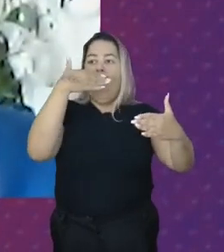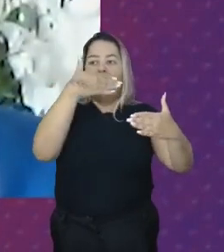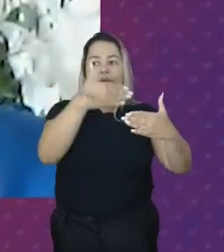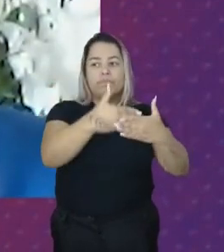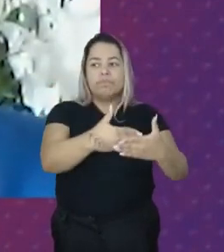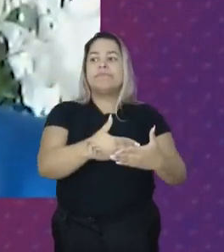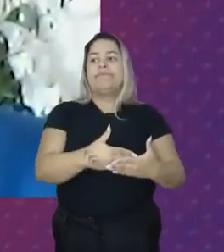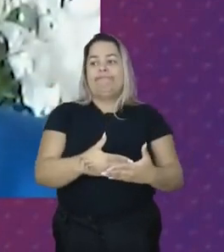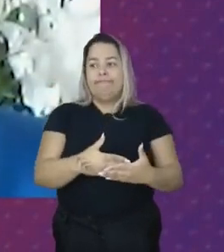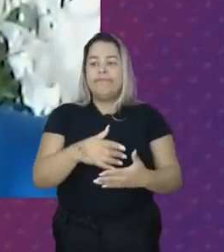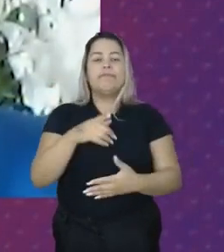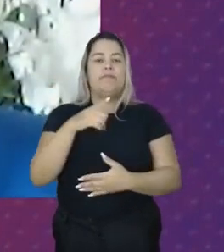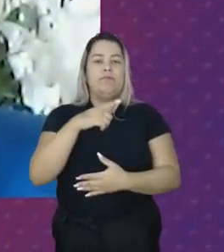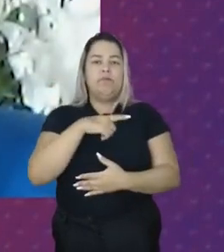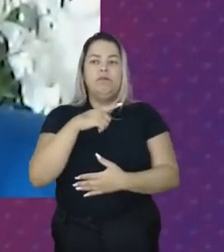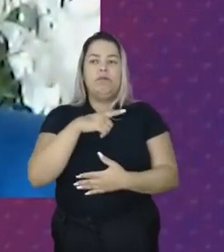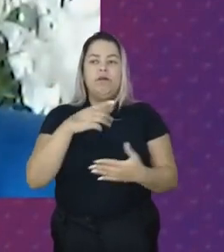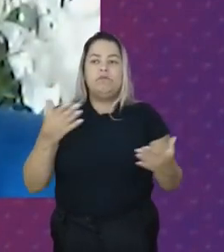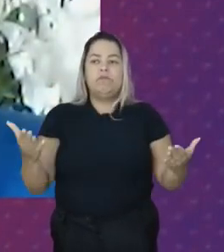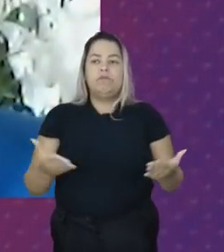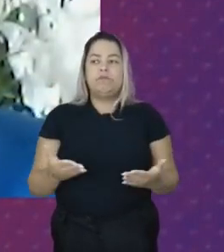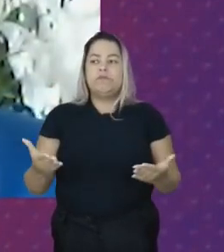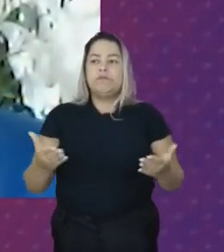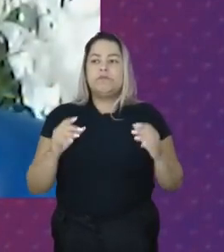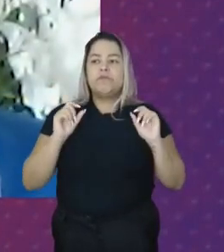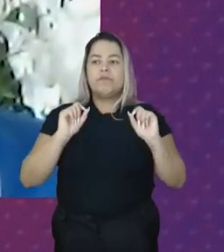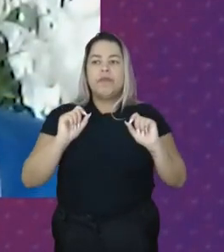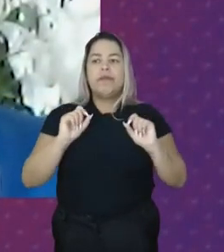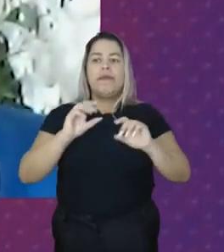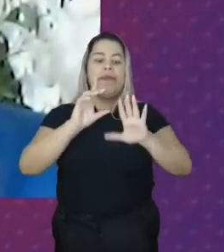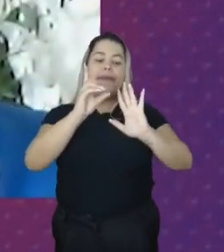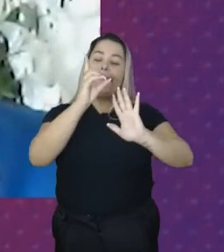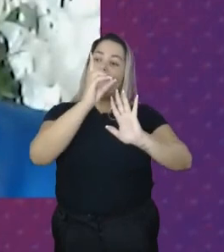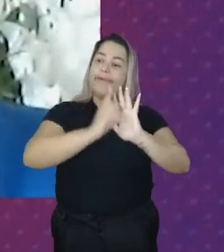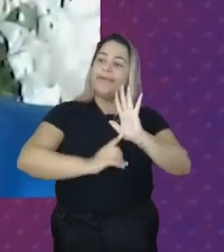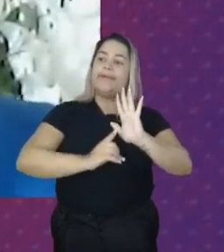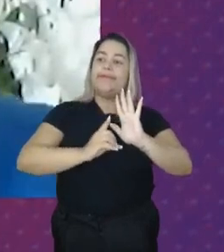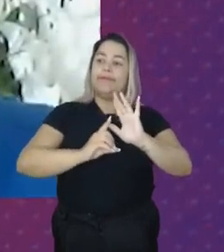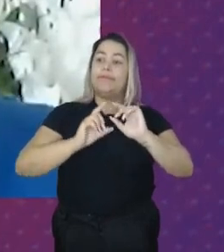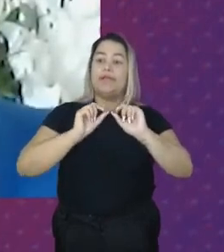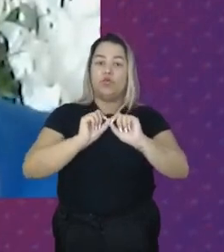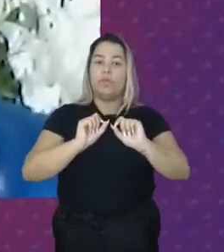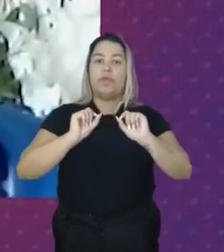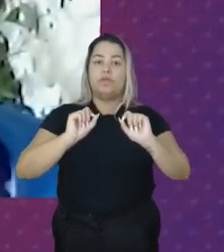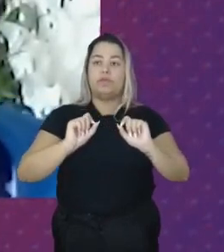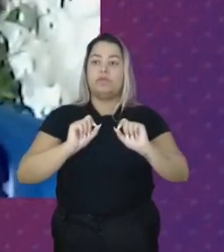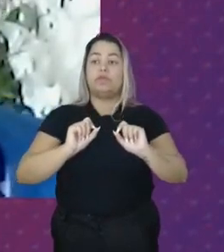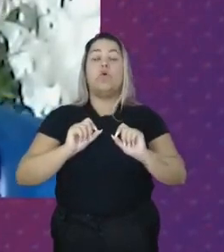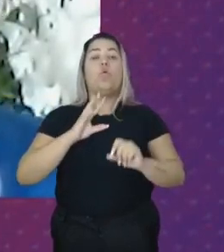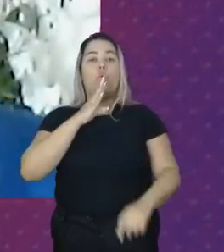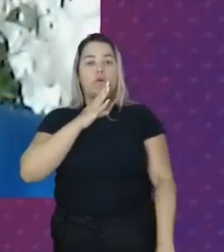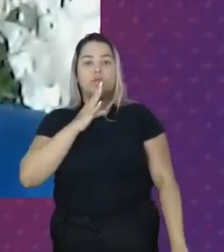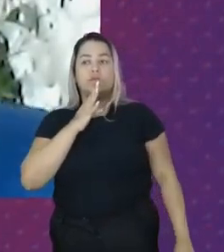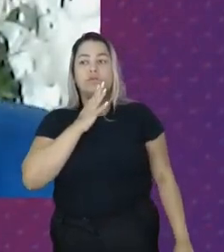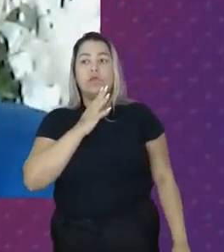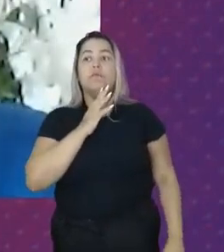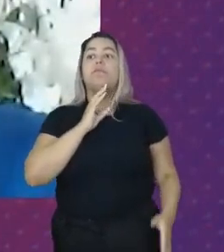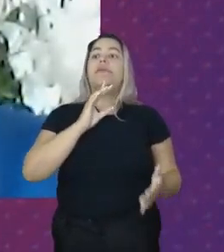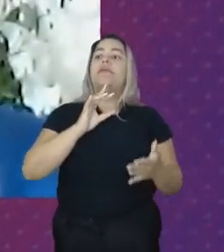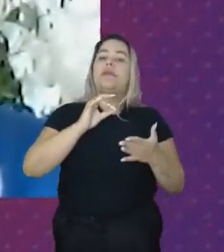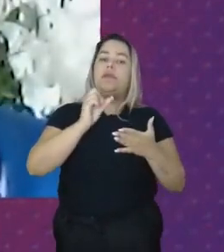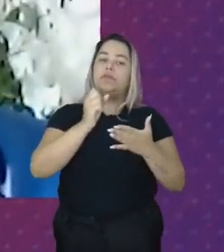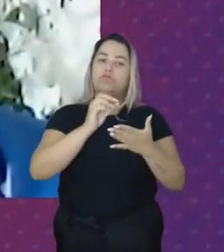Nós estamos hoje, as domésticas, elas são reconhecidas,